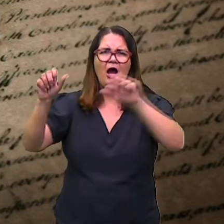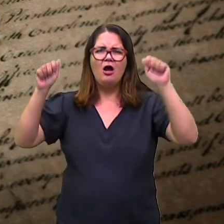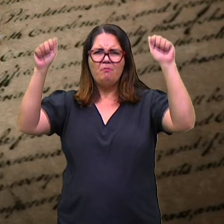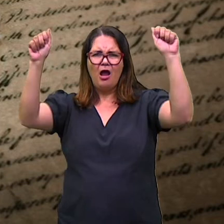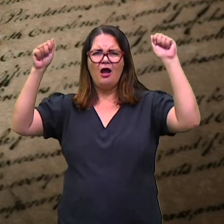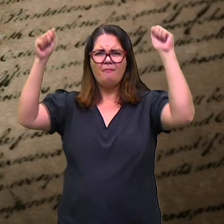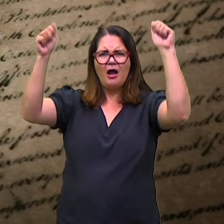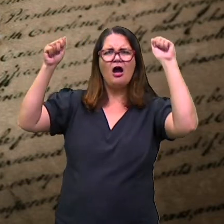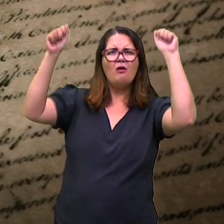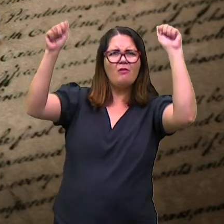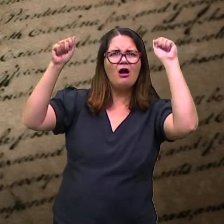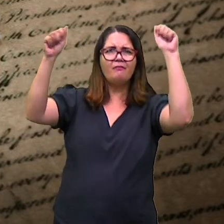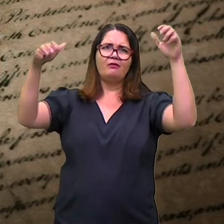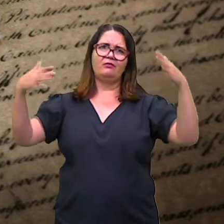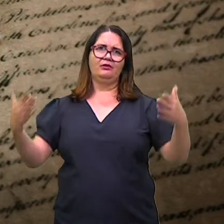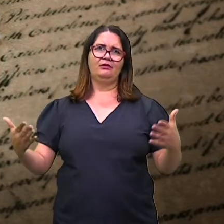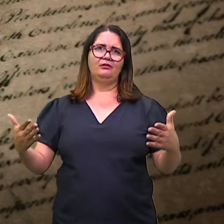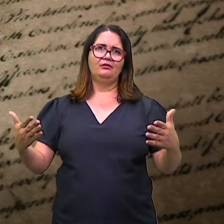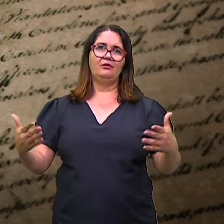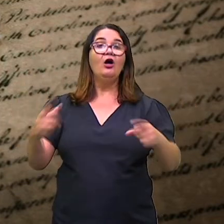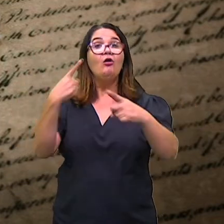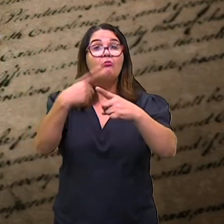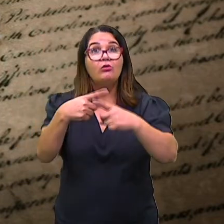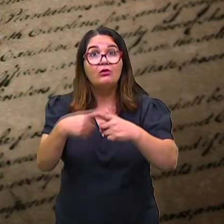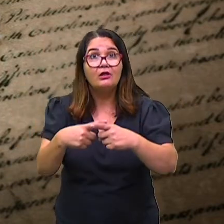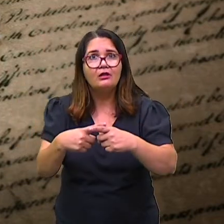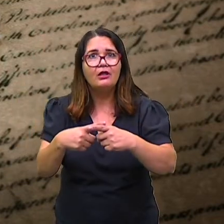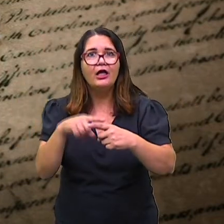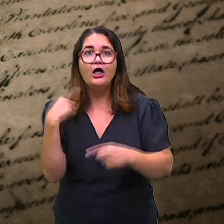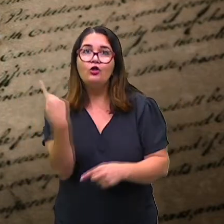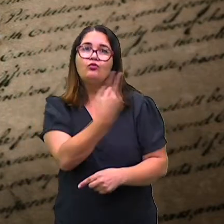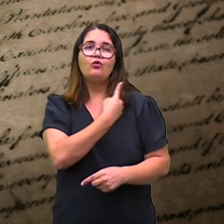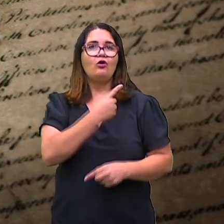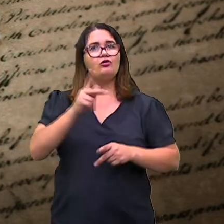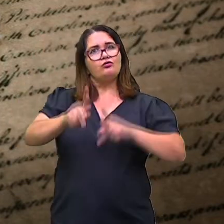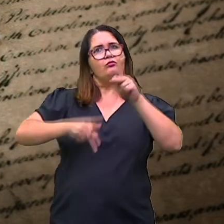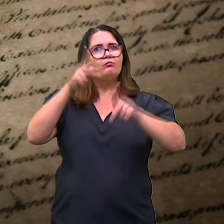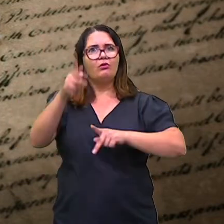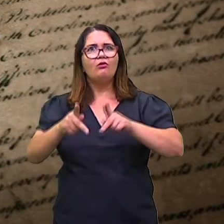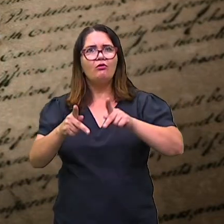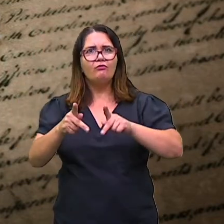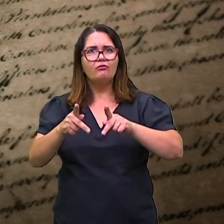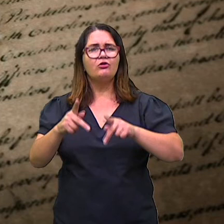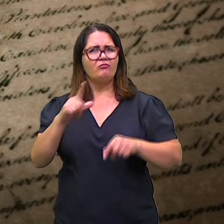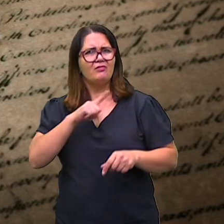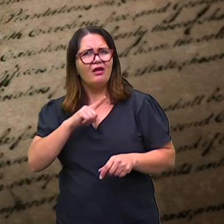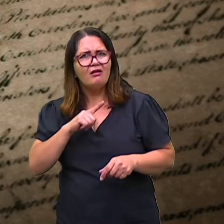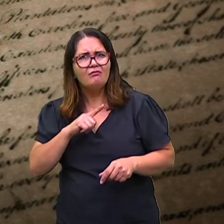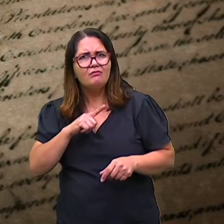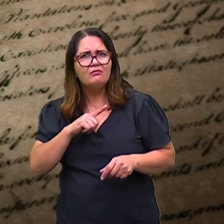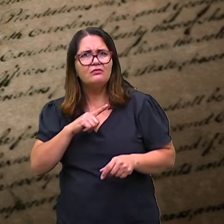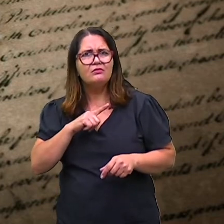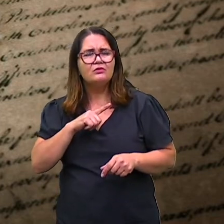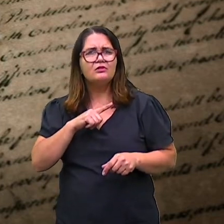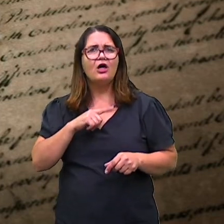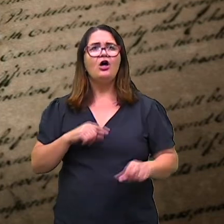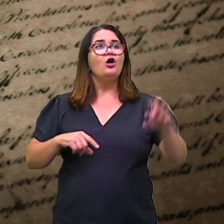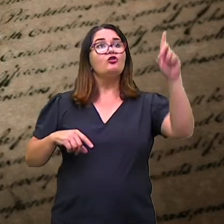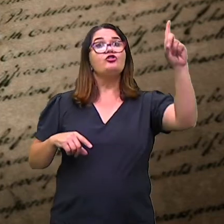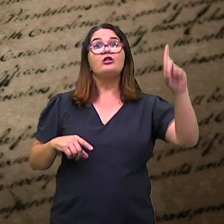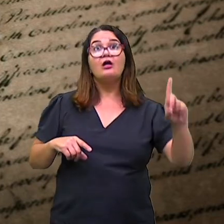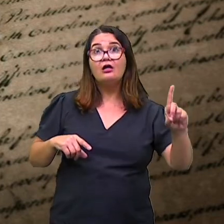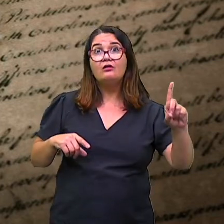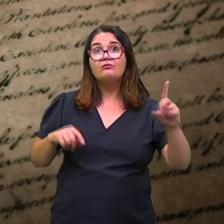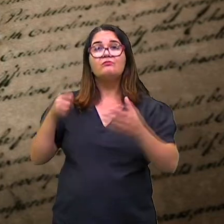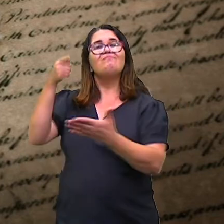o direito e os deveres tarados, né, na balança, um linguajar, quando fala